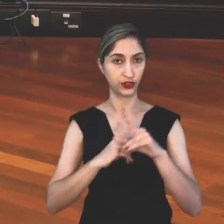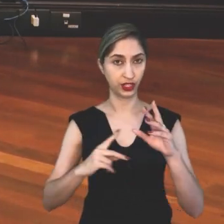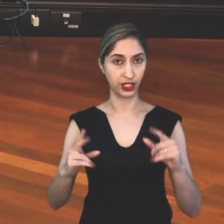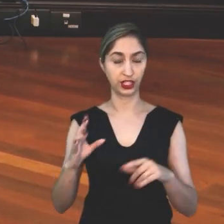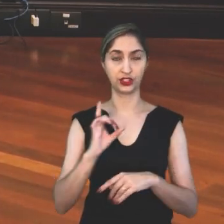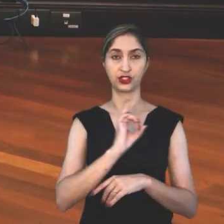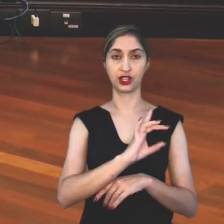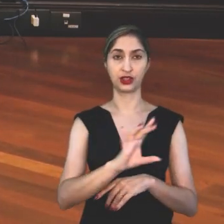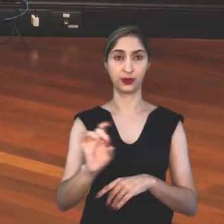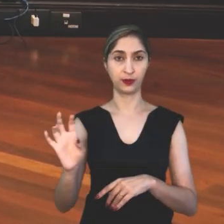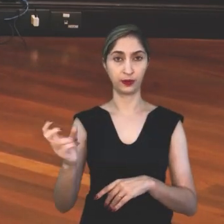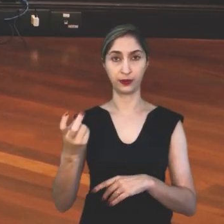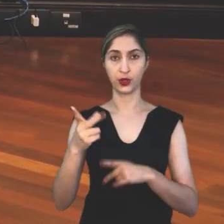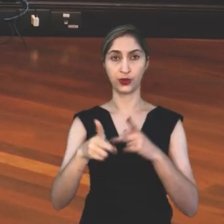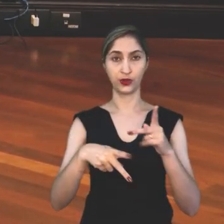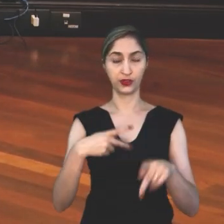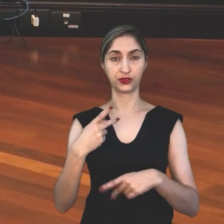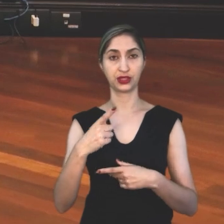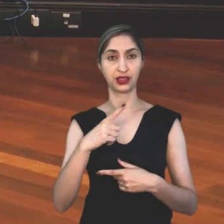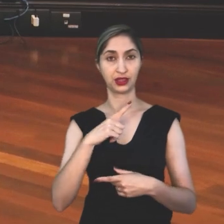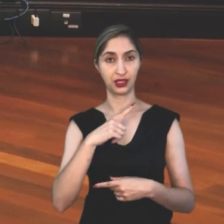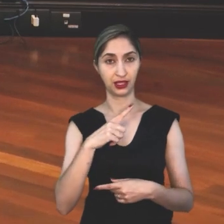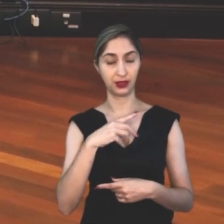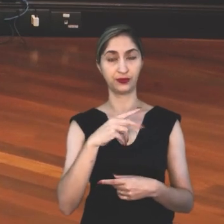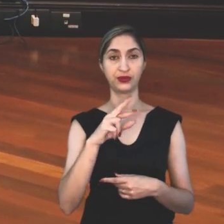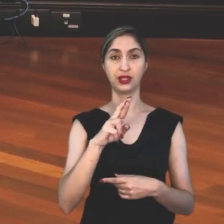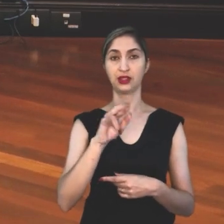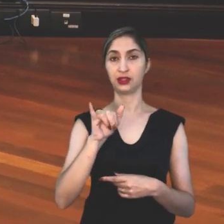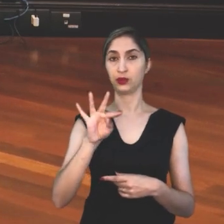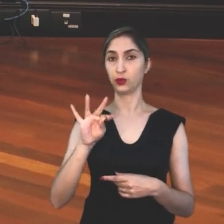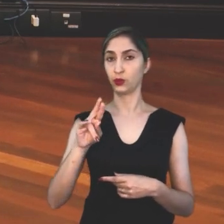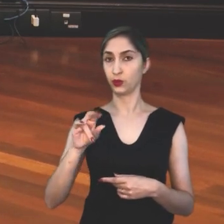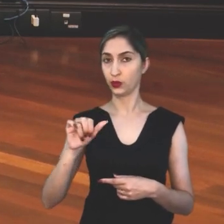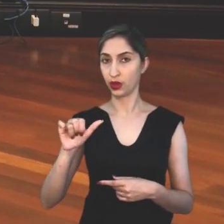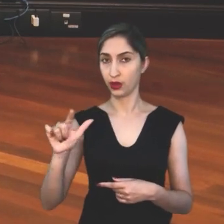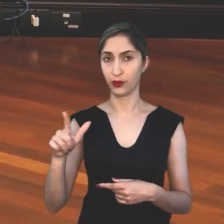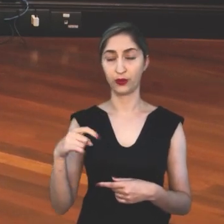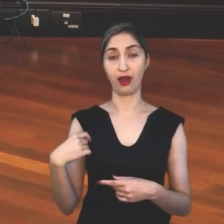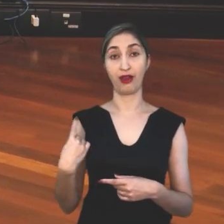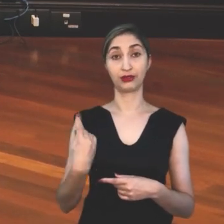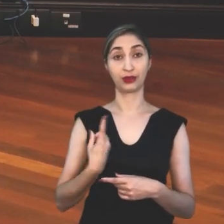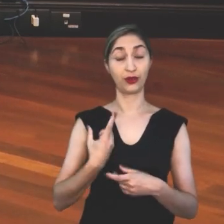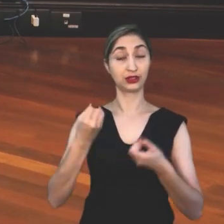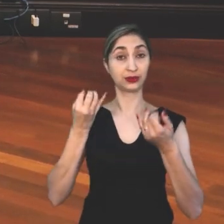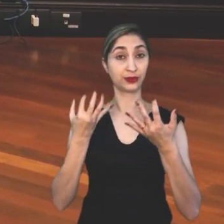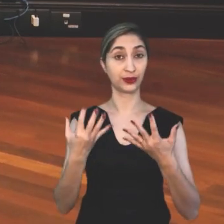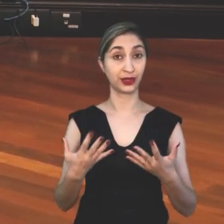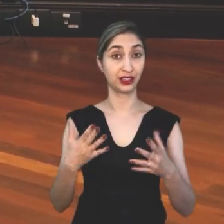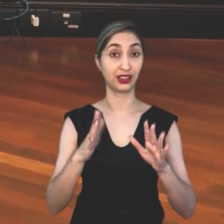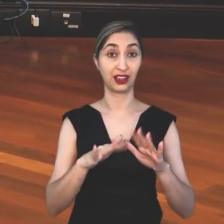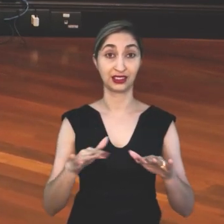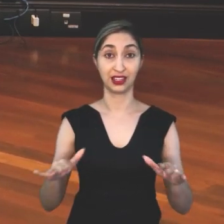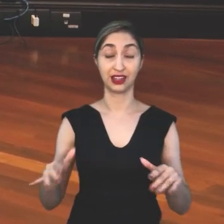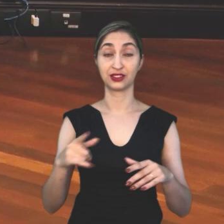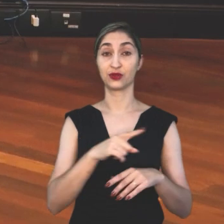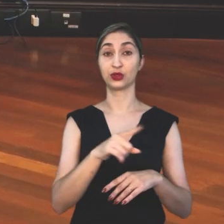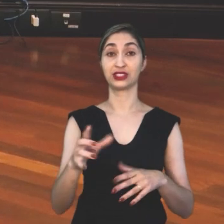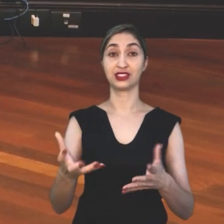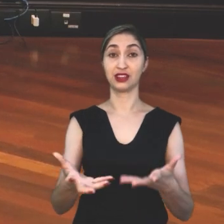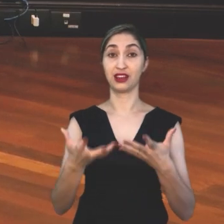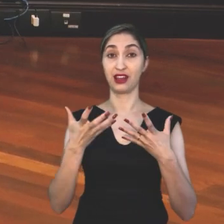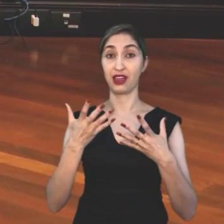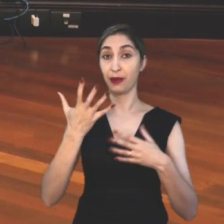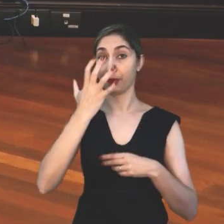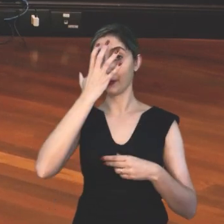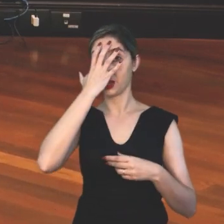cada lugar ele é usado de uma maneira diferente, né? Cada povo tem sua forma, seu ritual, e aí nisso a gente traz para as crianças